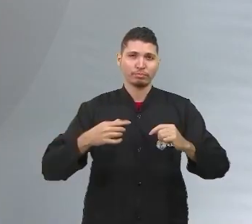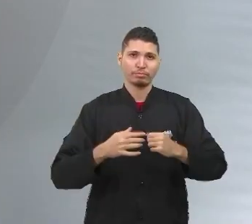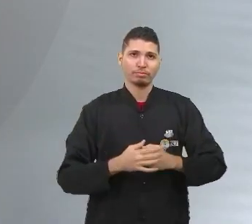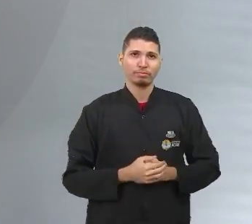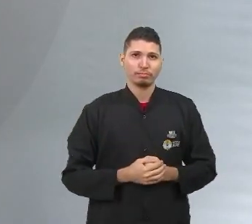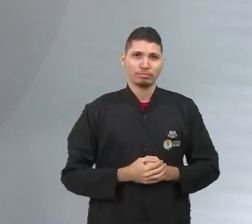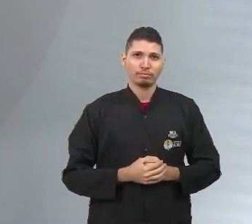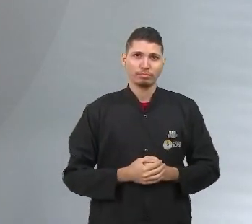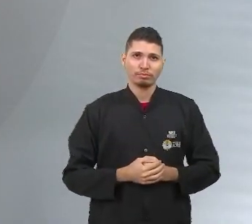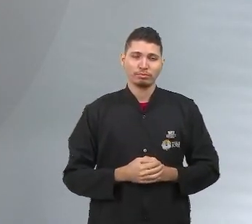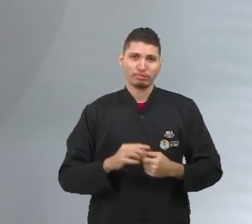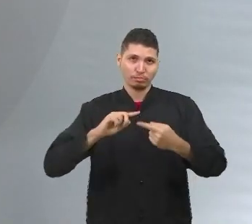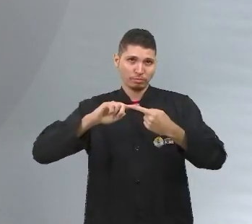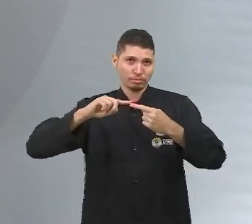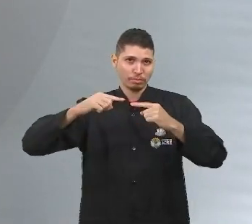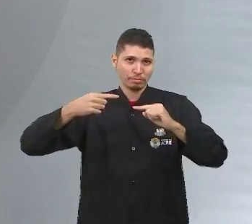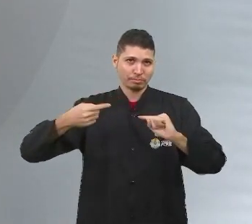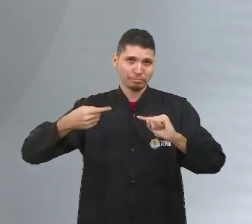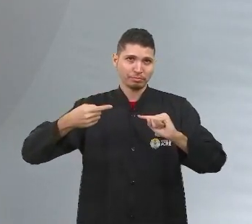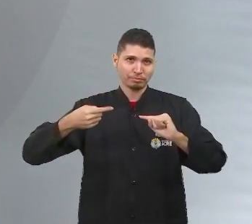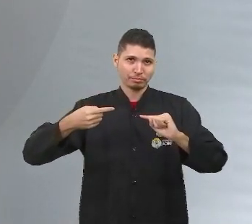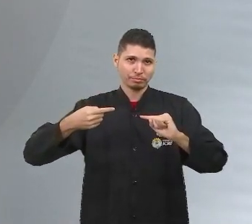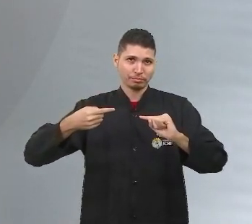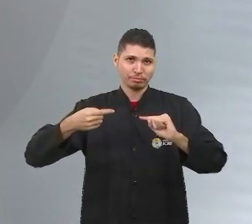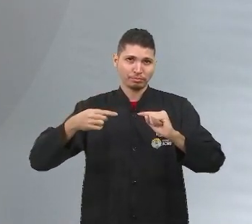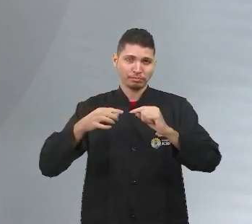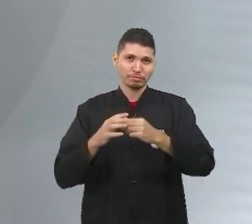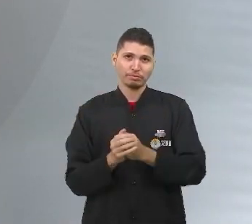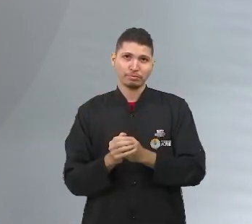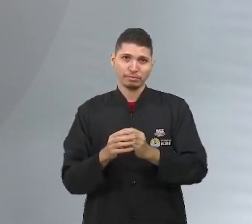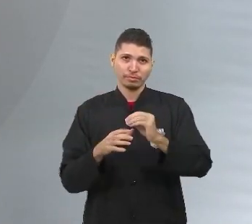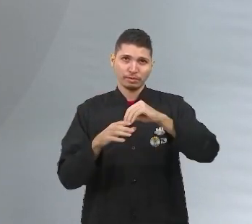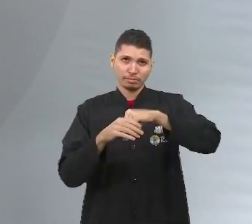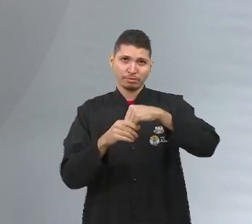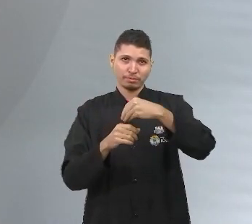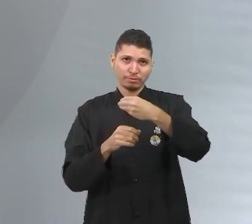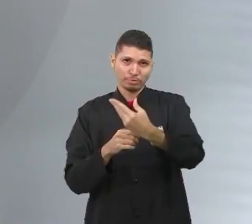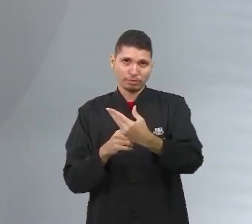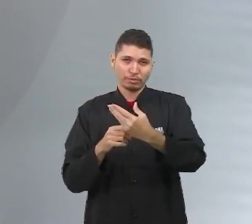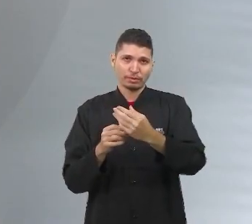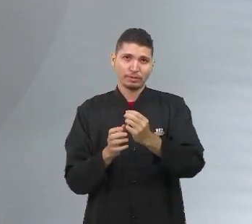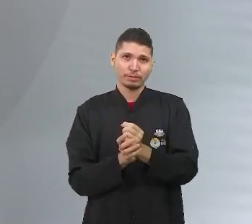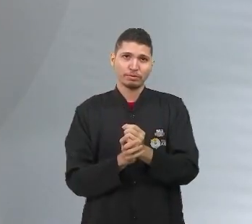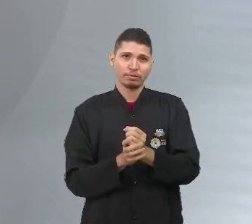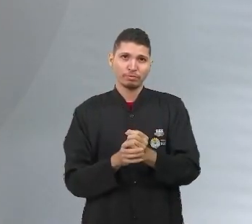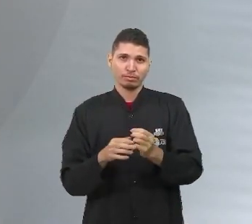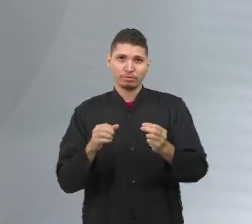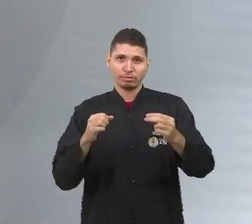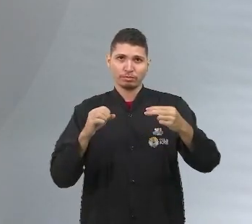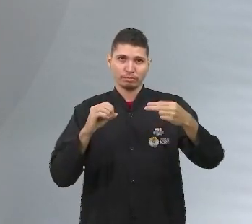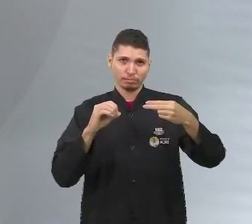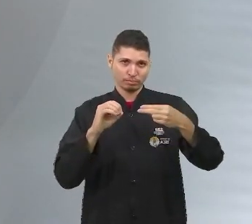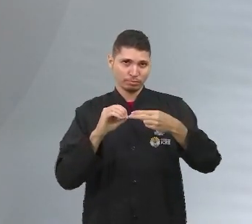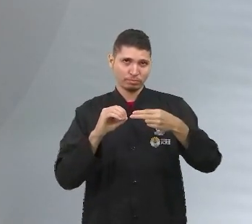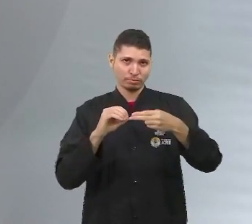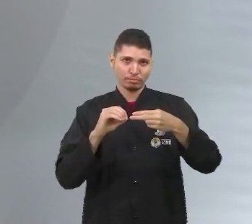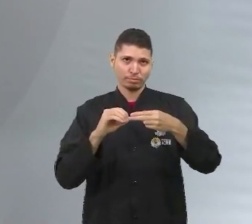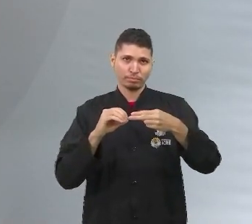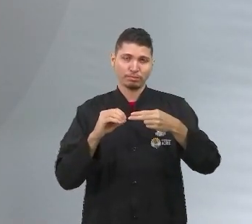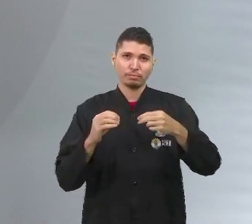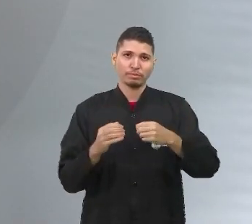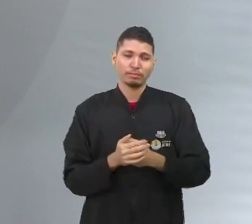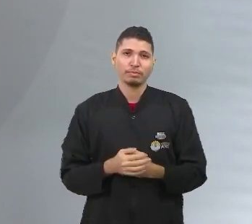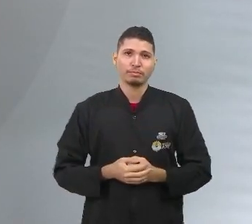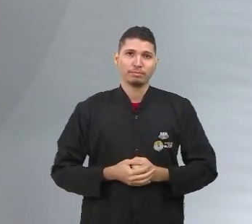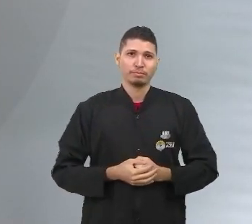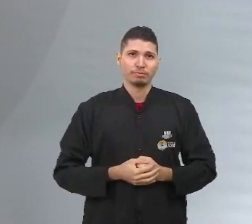o RNA mensageiro sai do núcleo e leva a informação ao local de síntese proteica, que